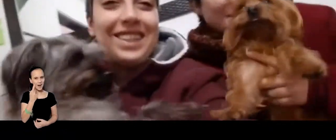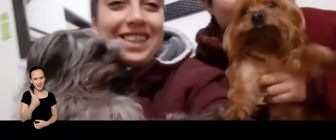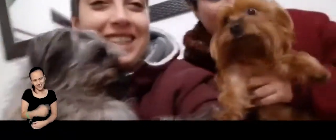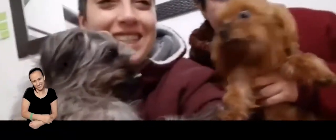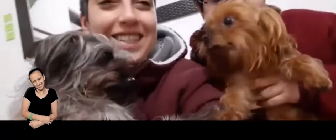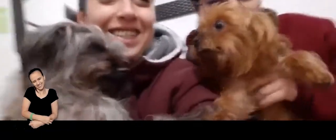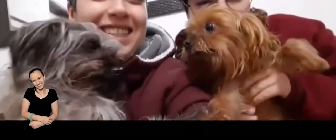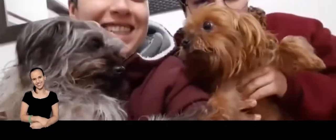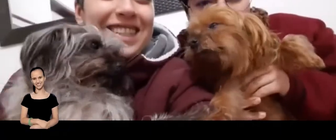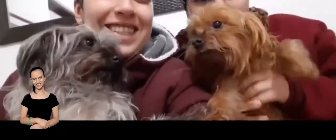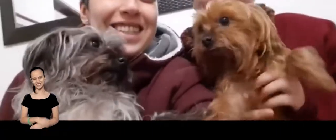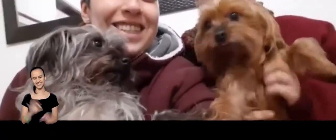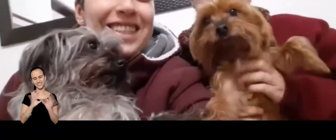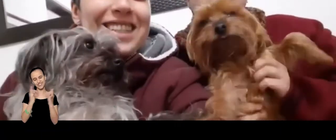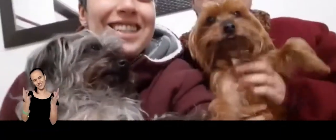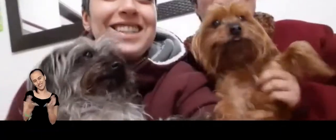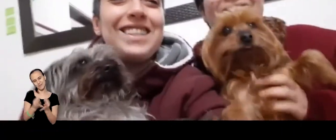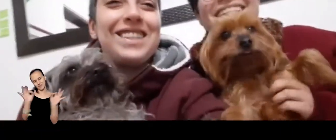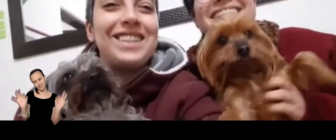aqui.